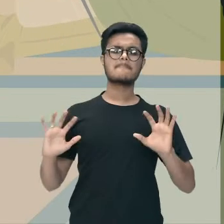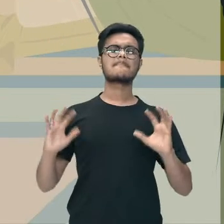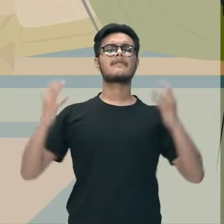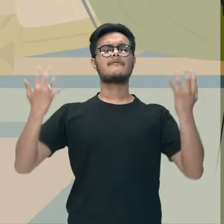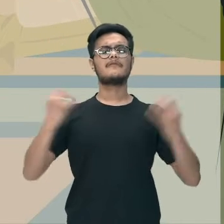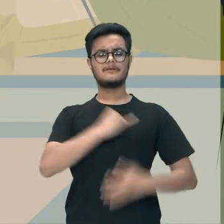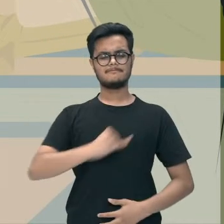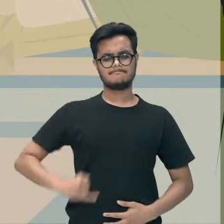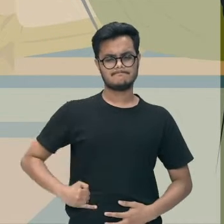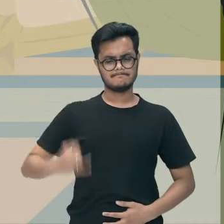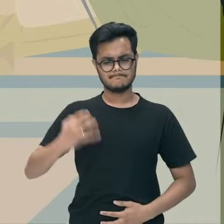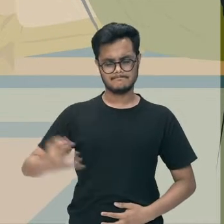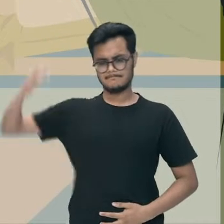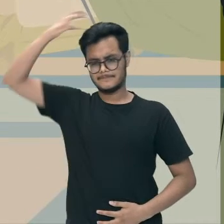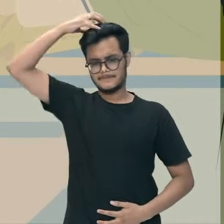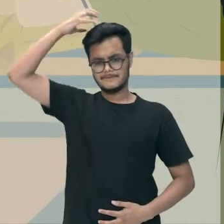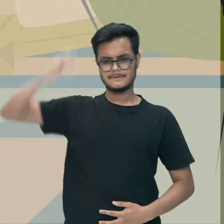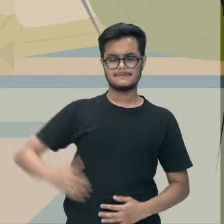Alcântara,